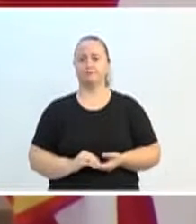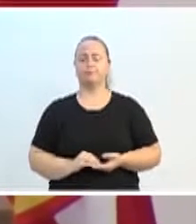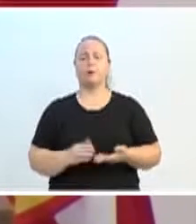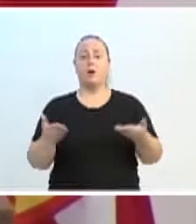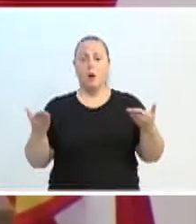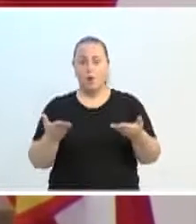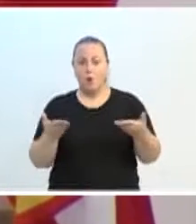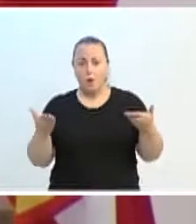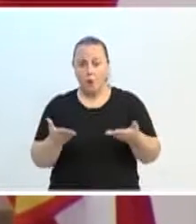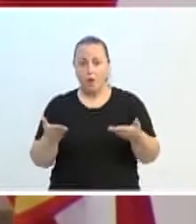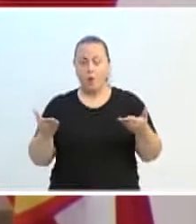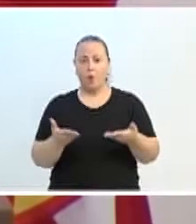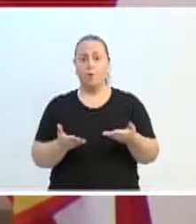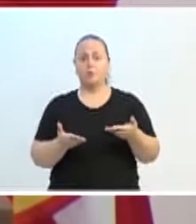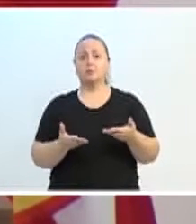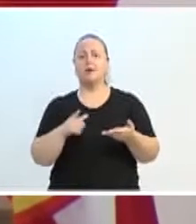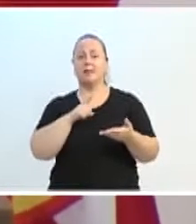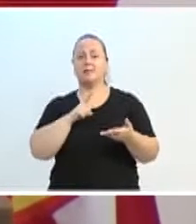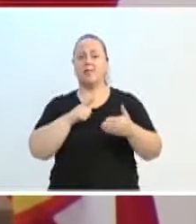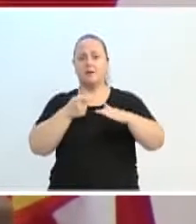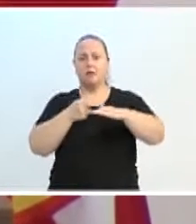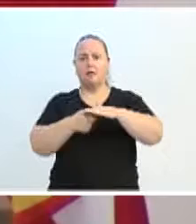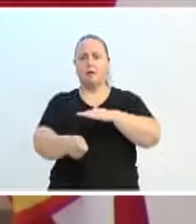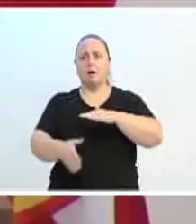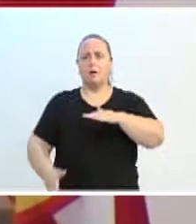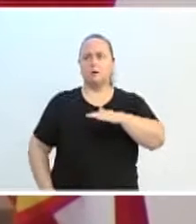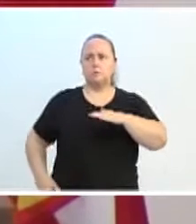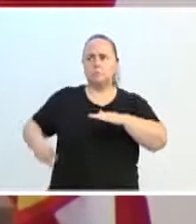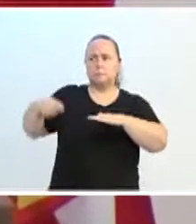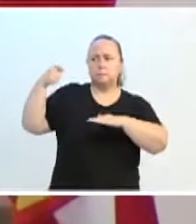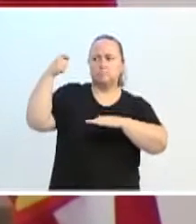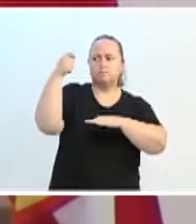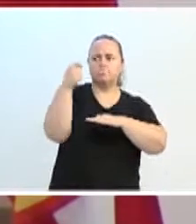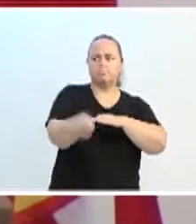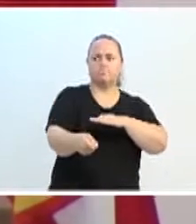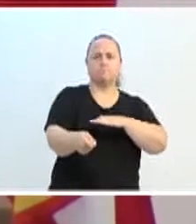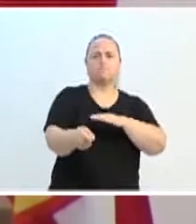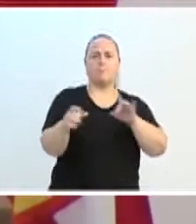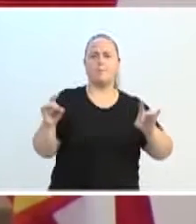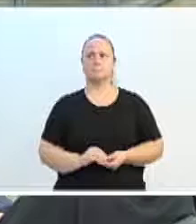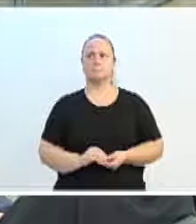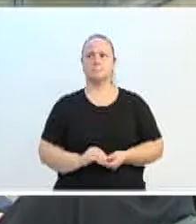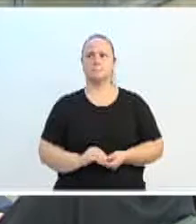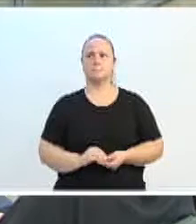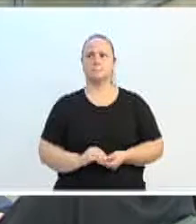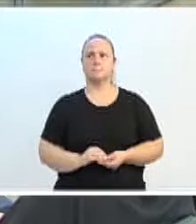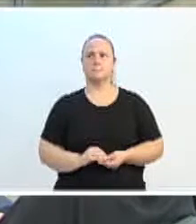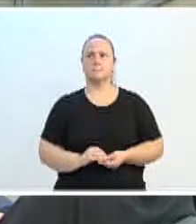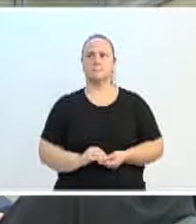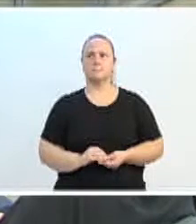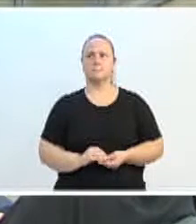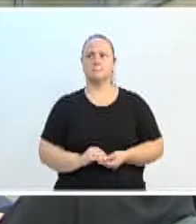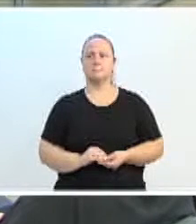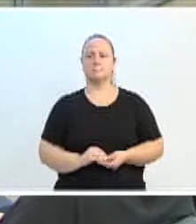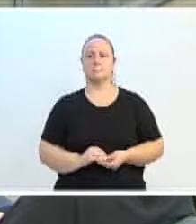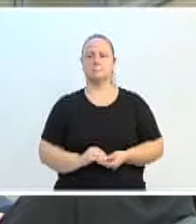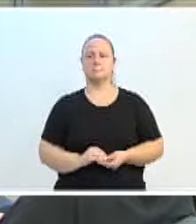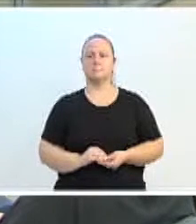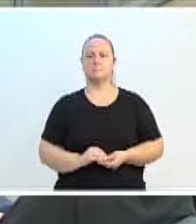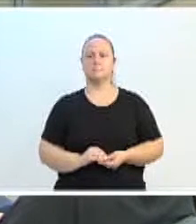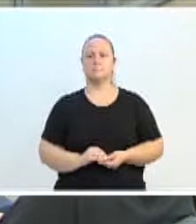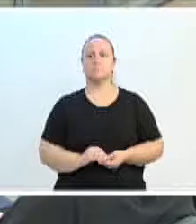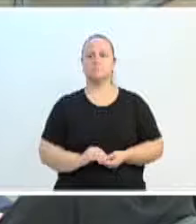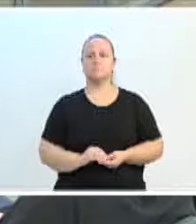institui o programa Ir de Bike, com a instalação de bicicletários no município. O projeto de lei de autoria do vereador